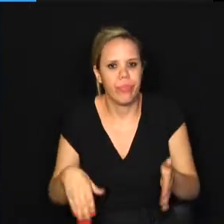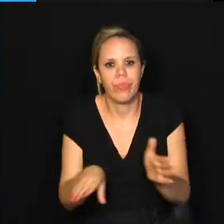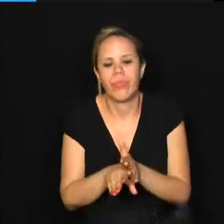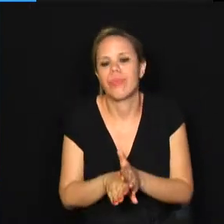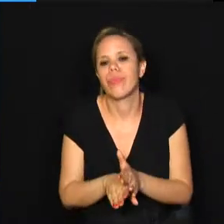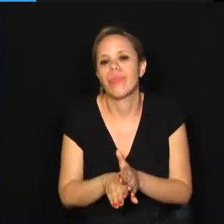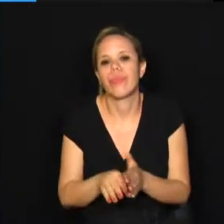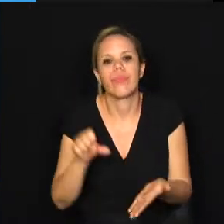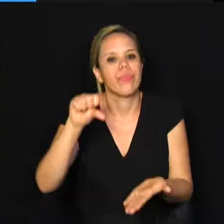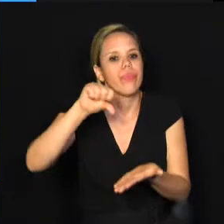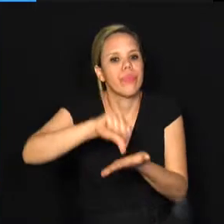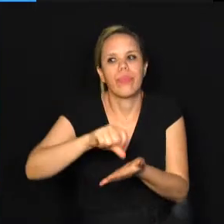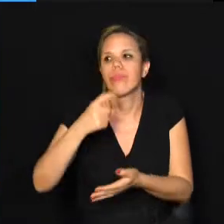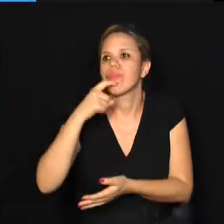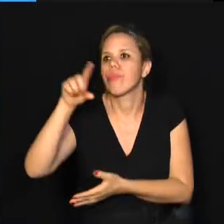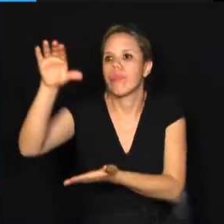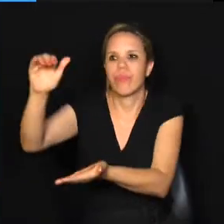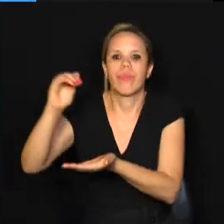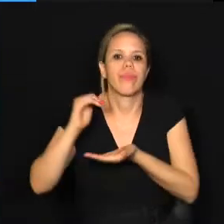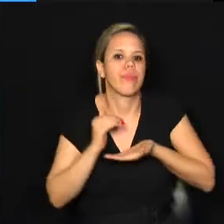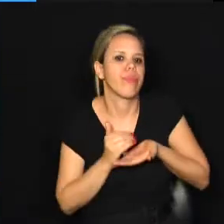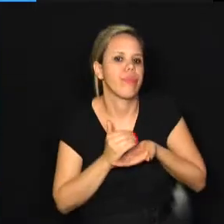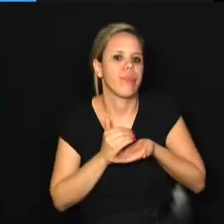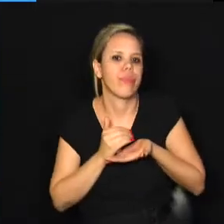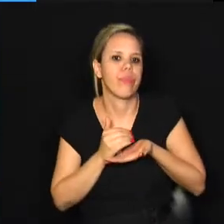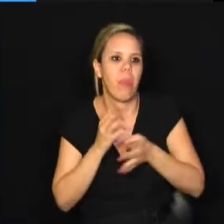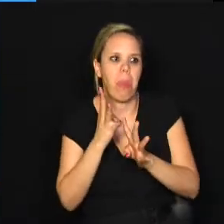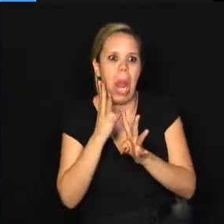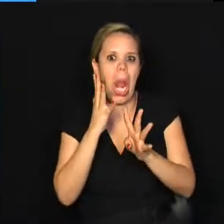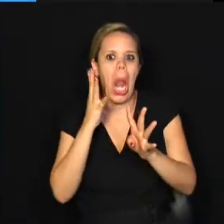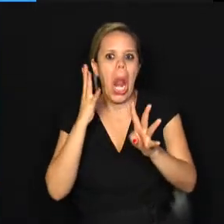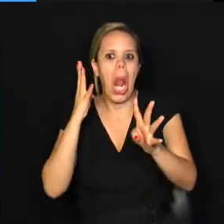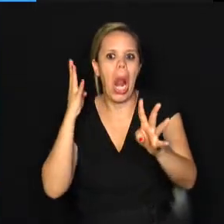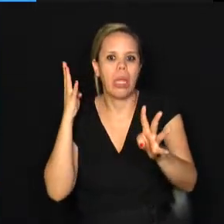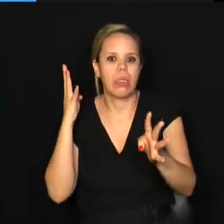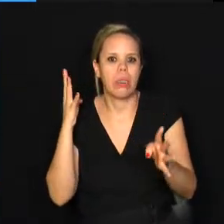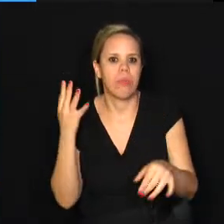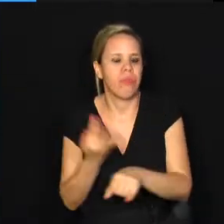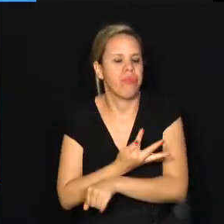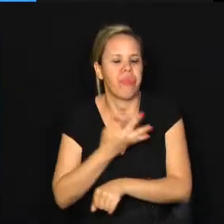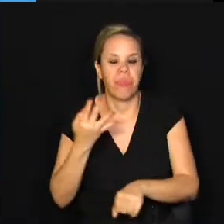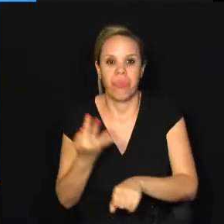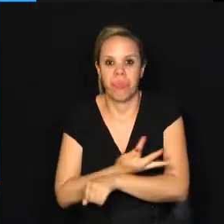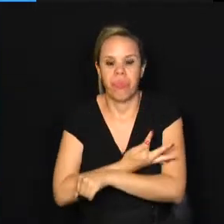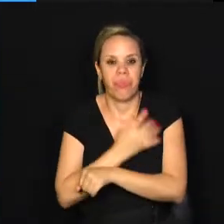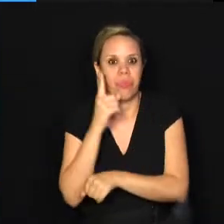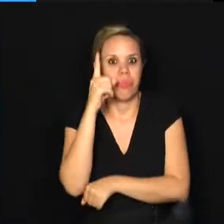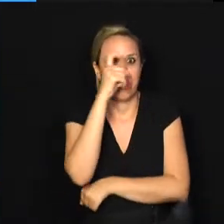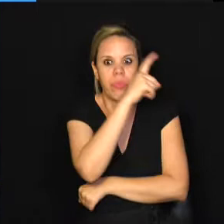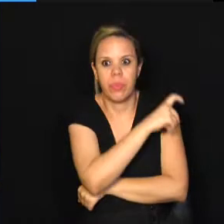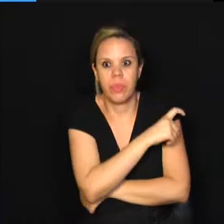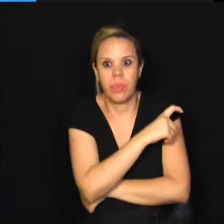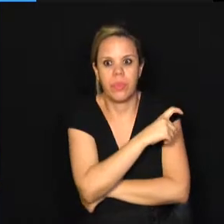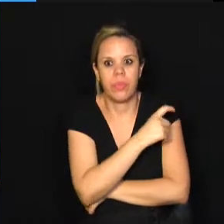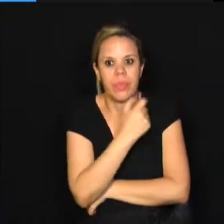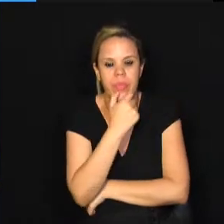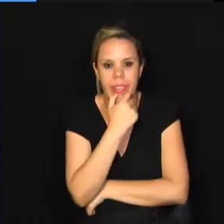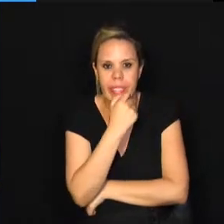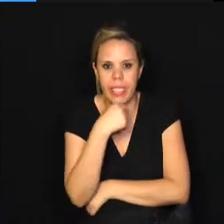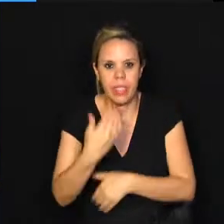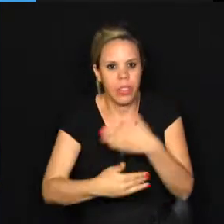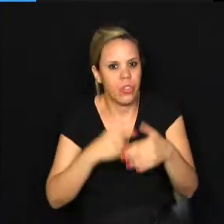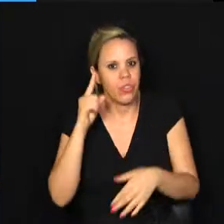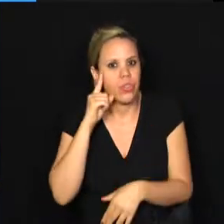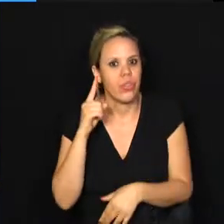no centro, você vai lá e busca, é aquelas filas enormes, insuportáveis, super difícil, mas que cada dia tá ficando